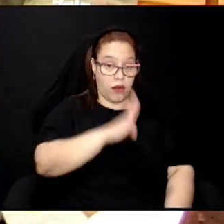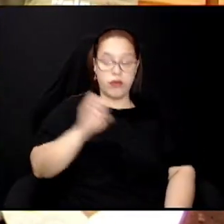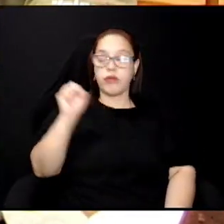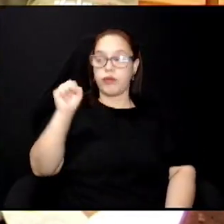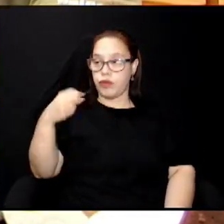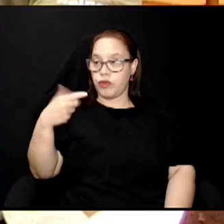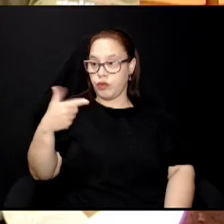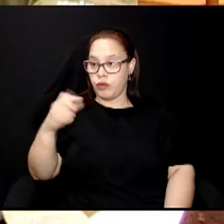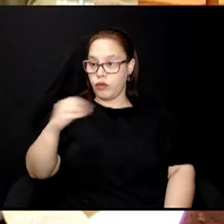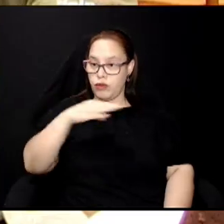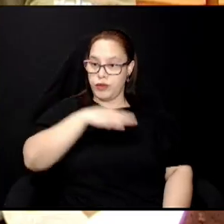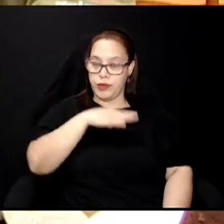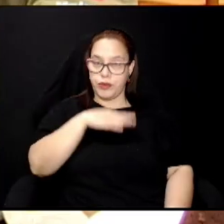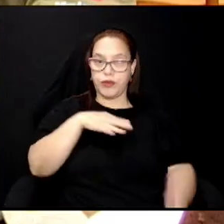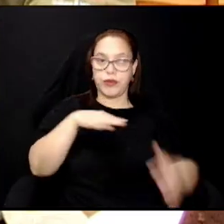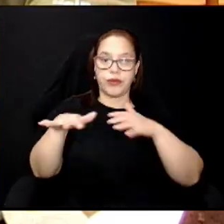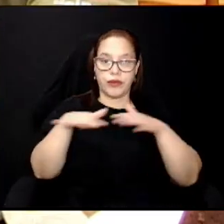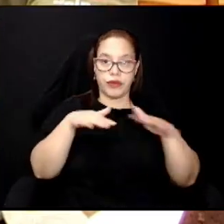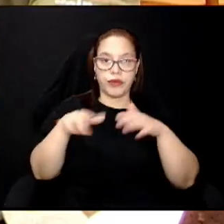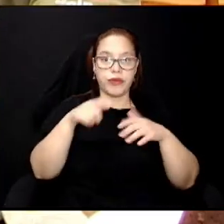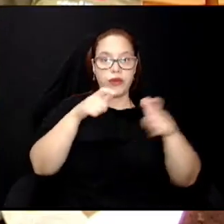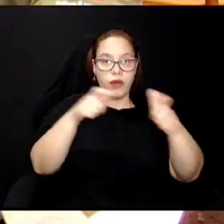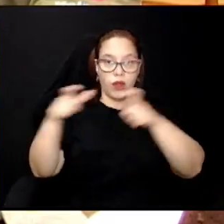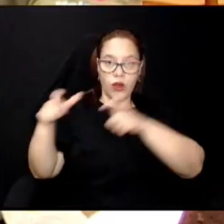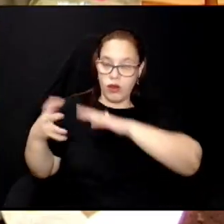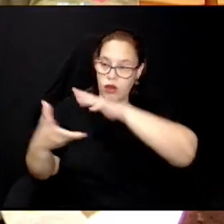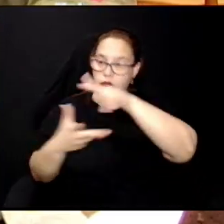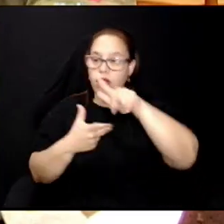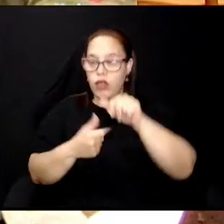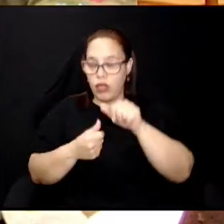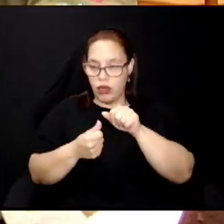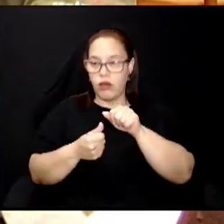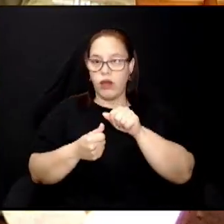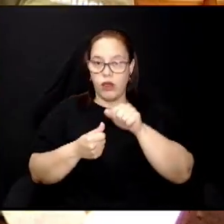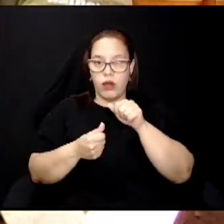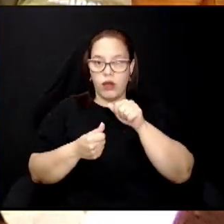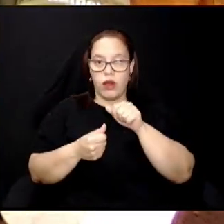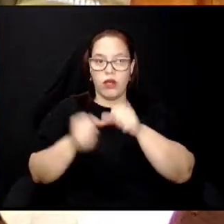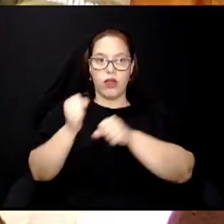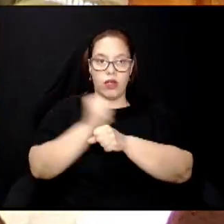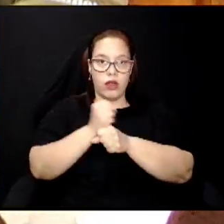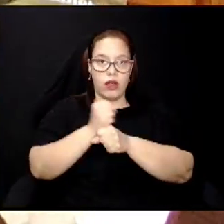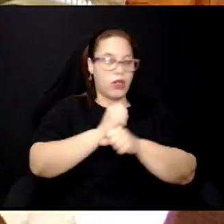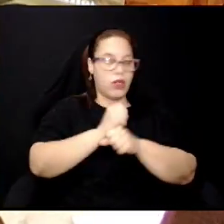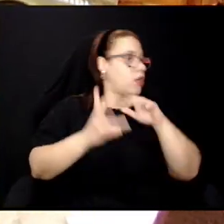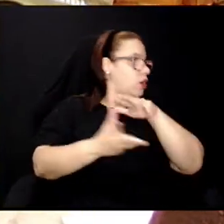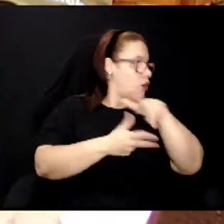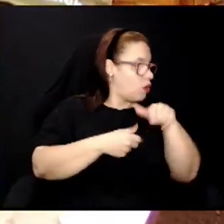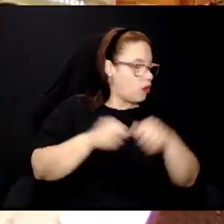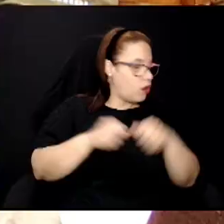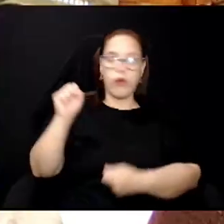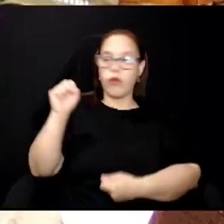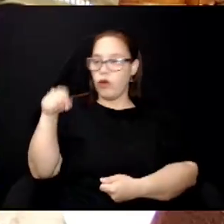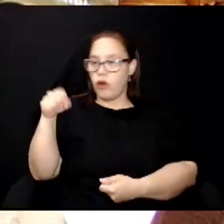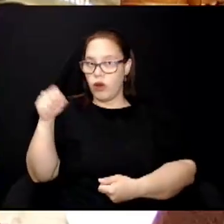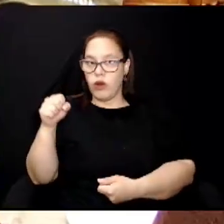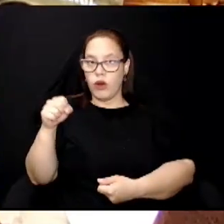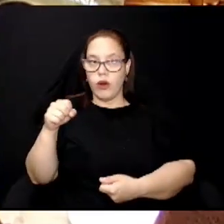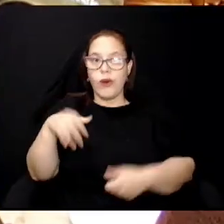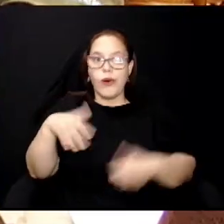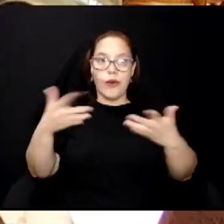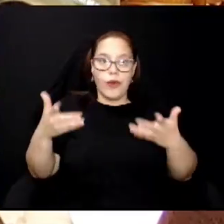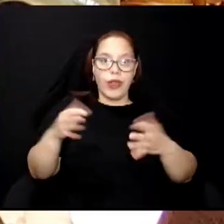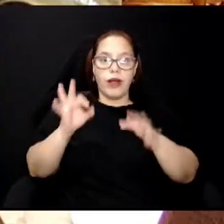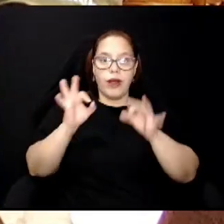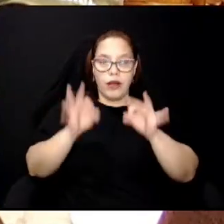e também é um movimento que tem em outros lugares do mundo também, né, em outros momentos do ano, assim. Tem no mundo inteiro, né? Isso, exatamente. Então é certamente um